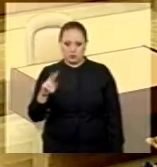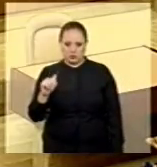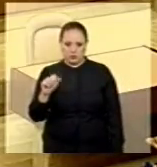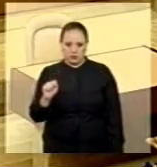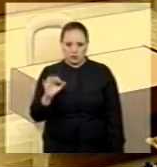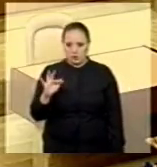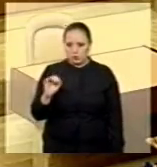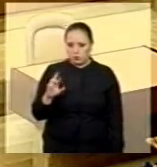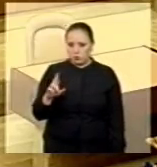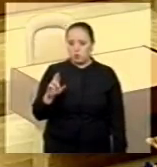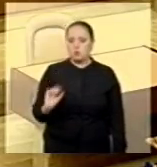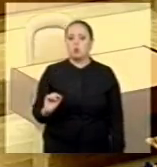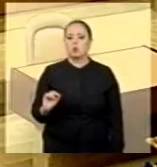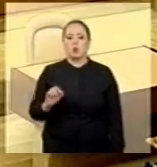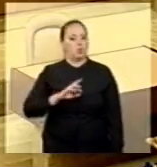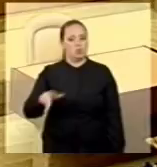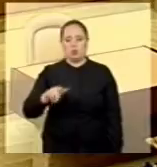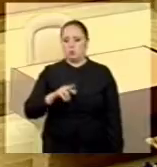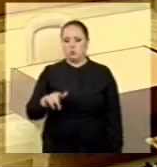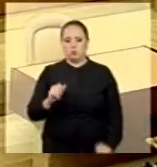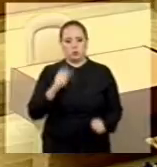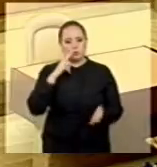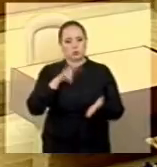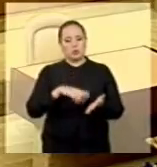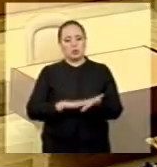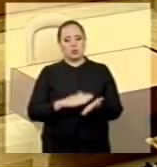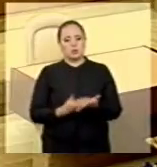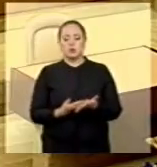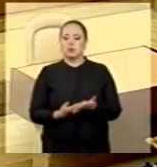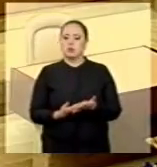forma conferem, não devem ser interpretadas